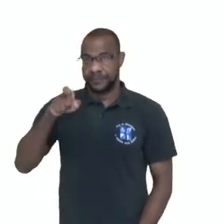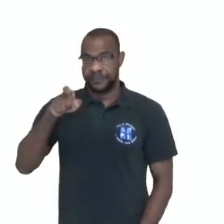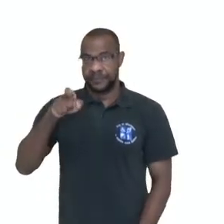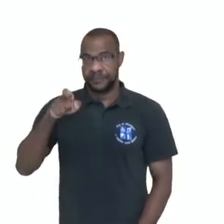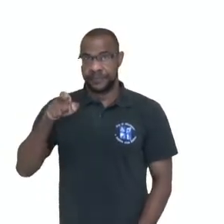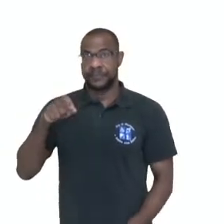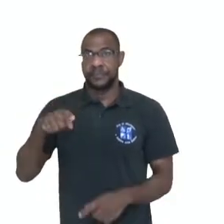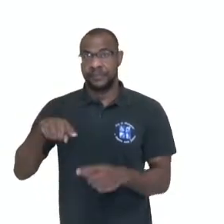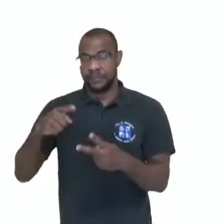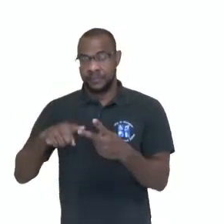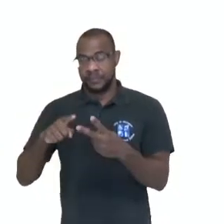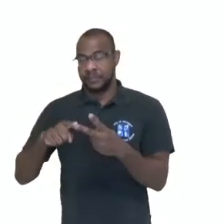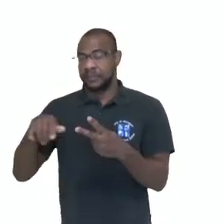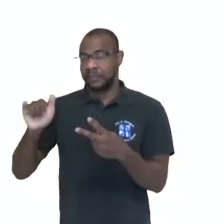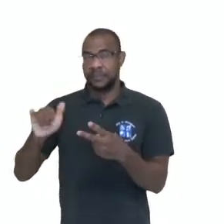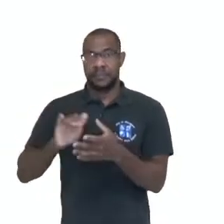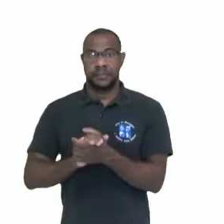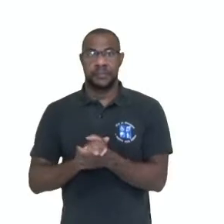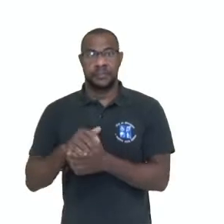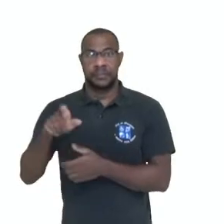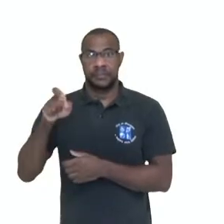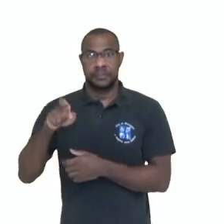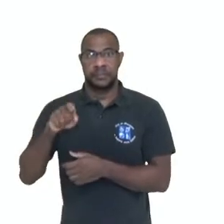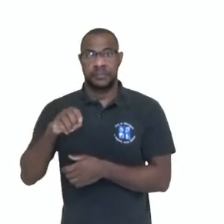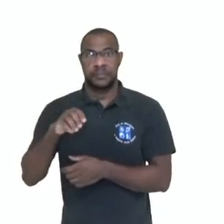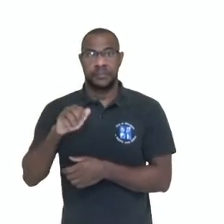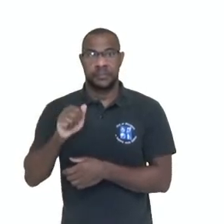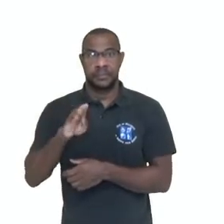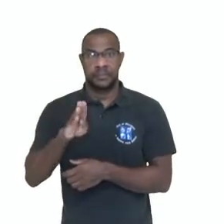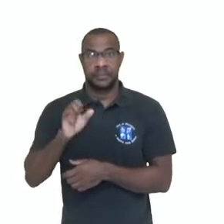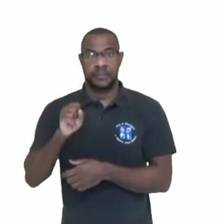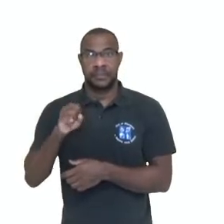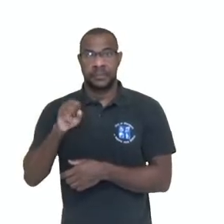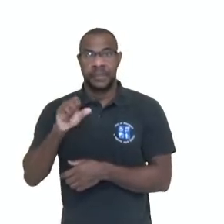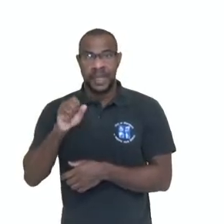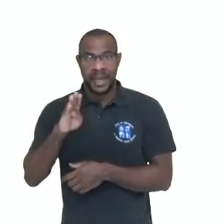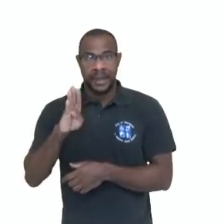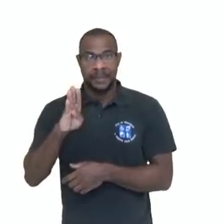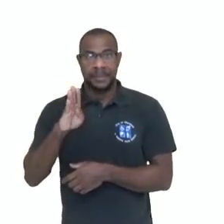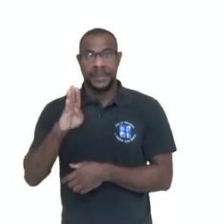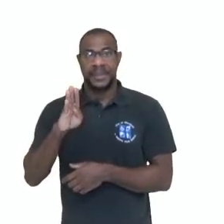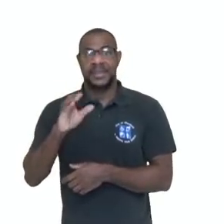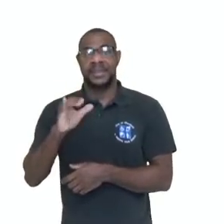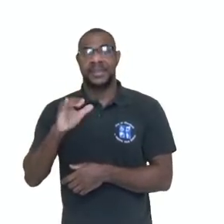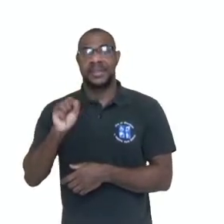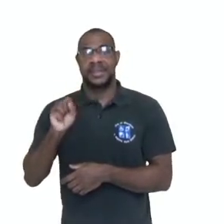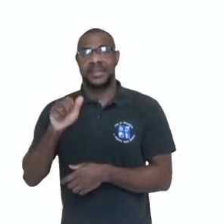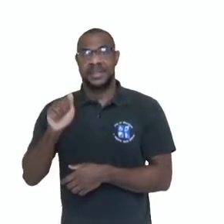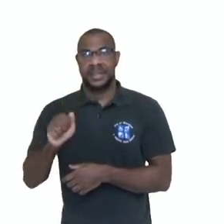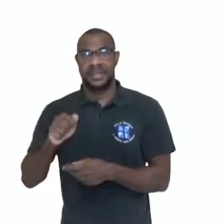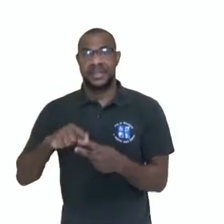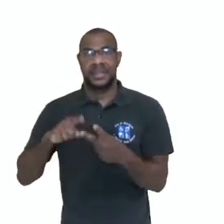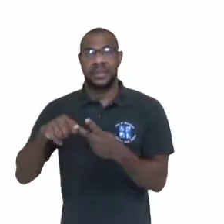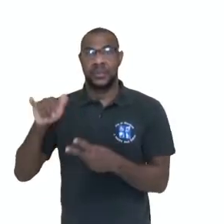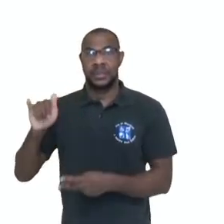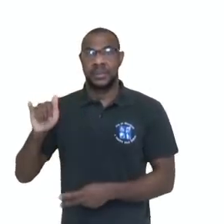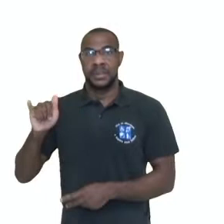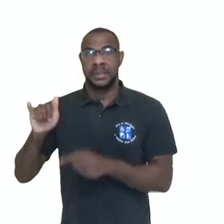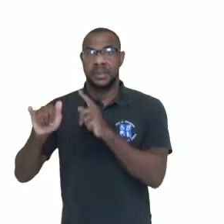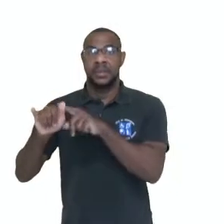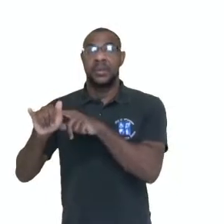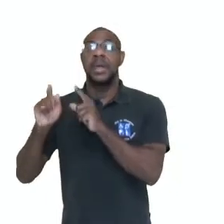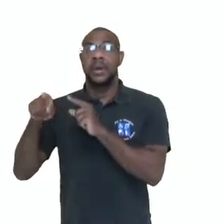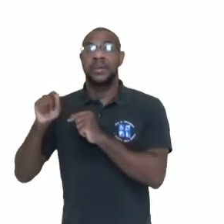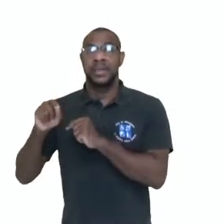eixo das abscissas, olha que nome chique, e o y representa o eixo das ordenadas. Então, o ponto P está